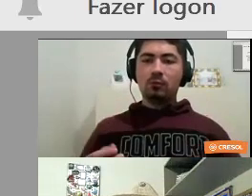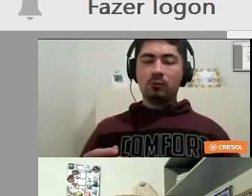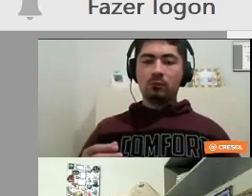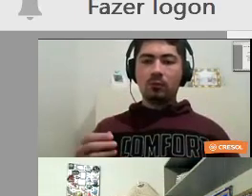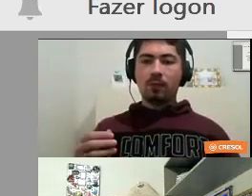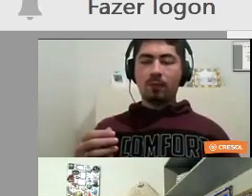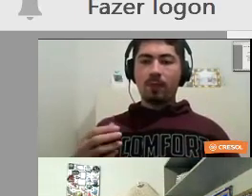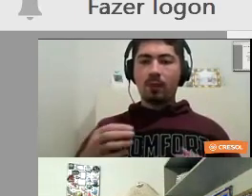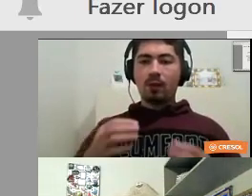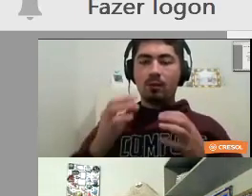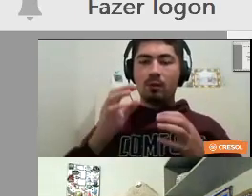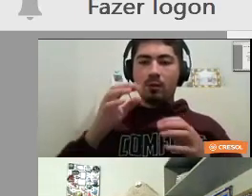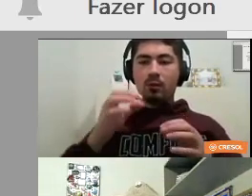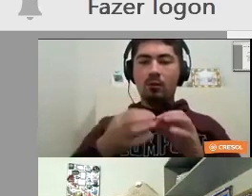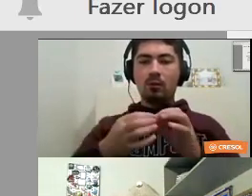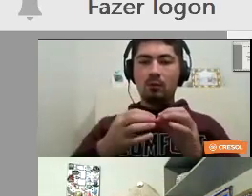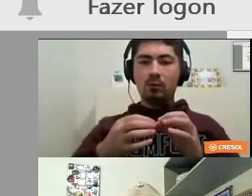de estarmos